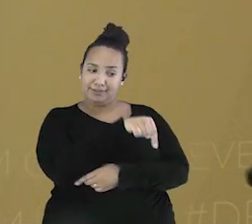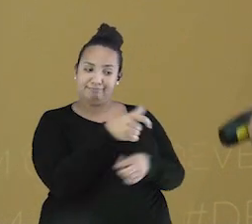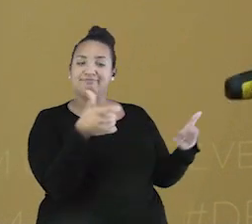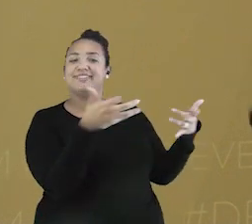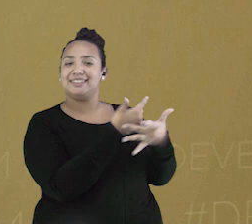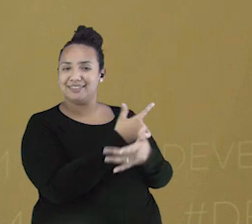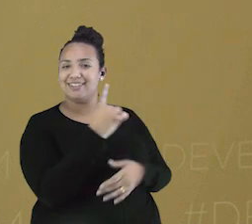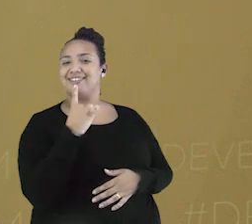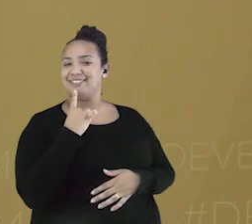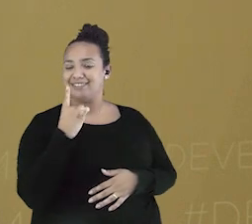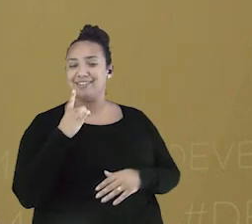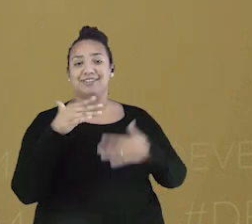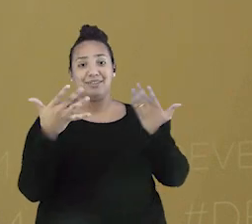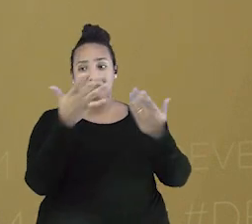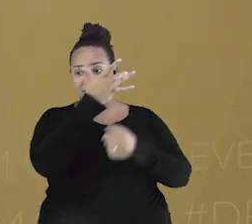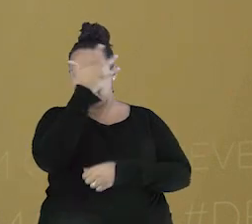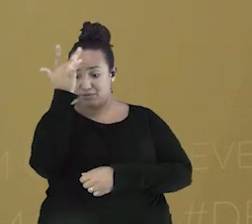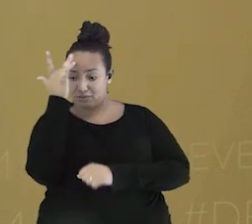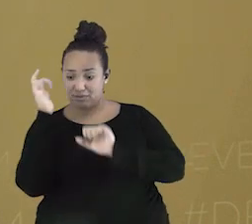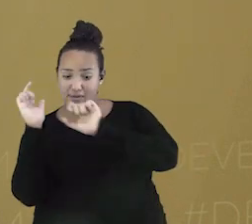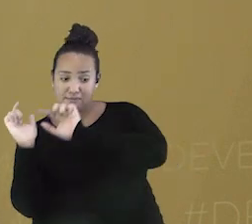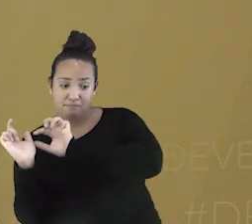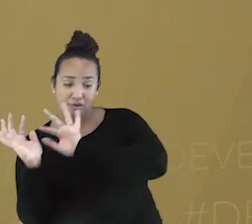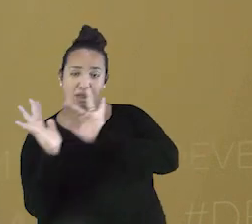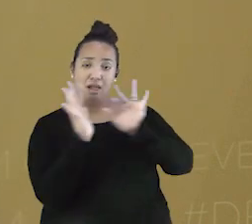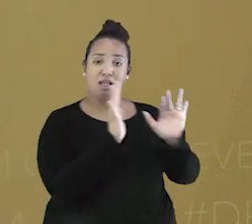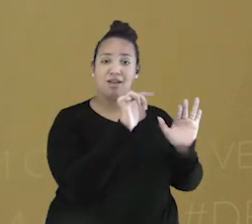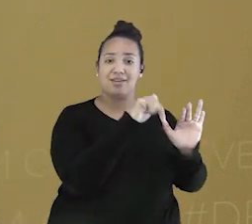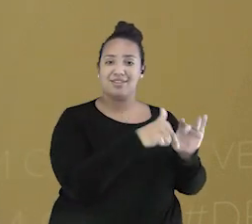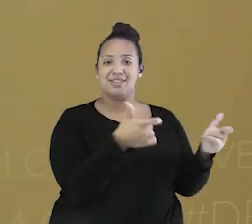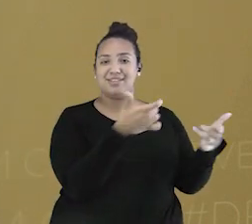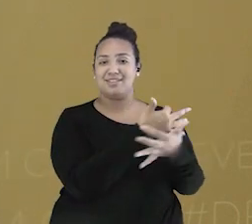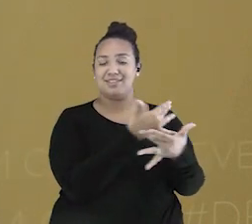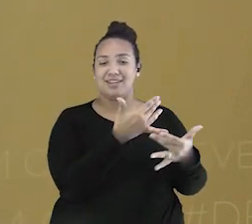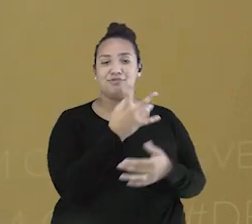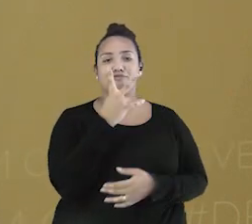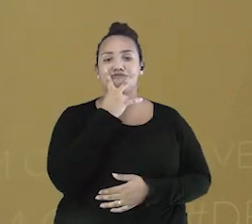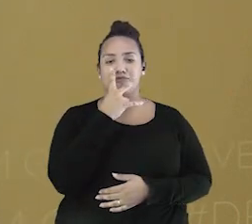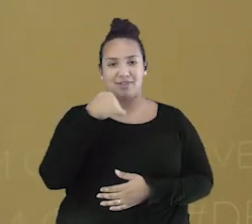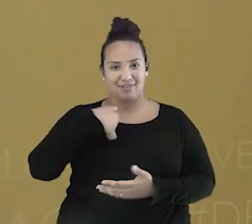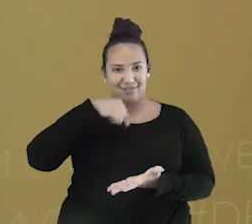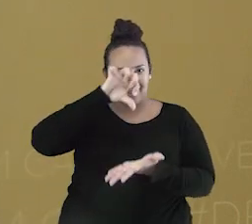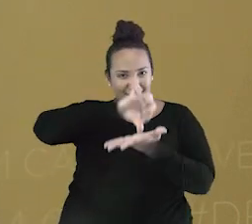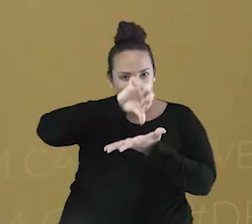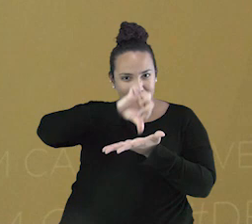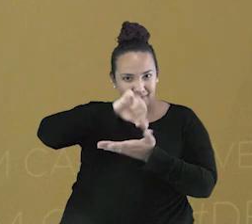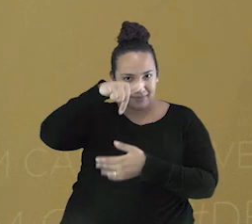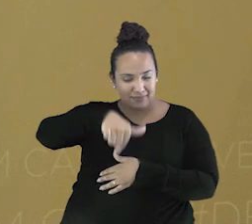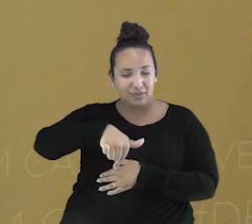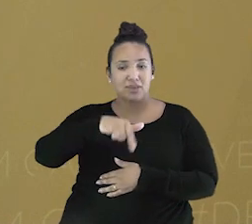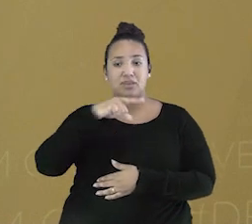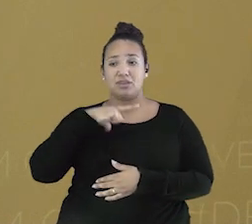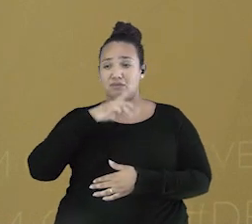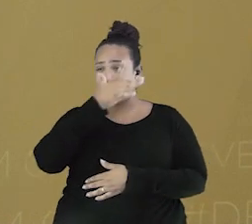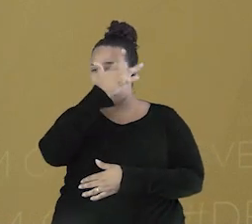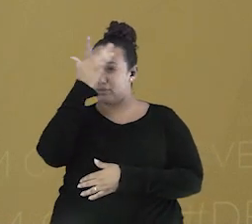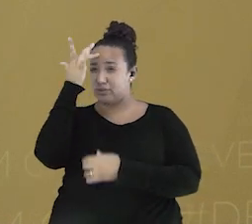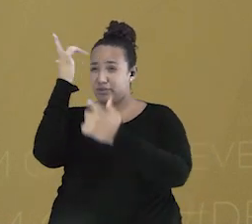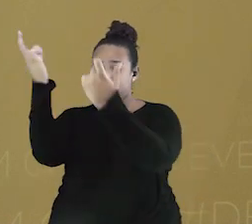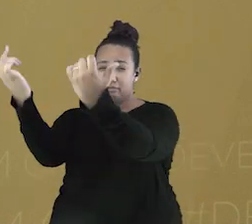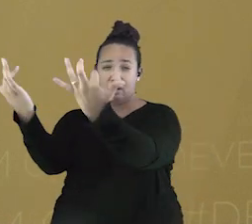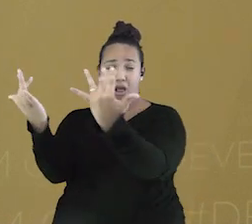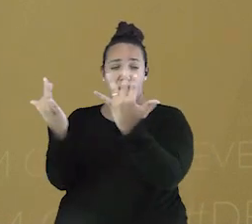atraiu muitas pessoas para morarem nas cidades. Vitória, a capital do Espírito Santo, recebeu muitas pessoas, e os